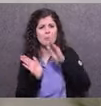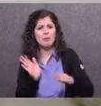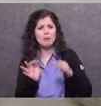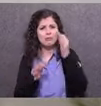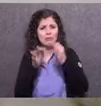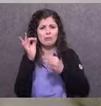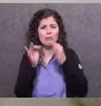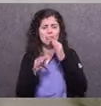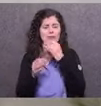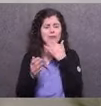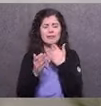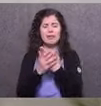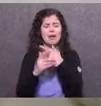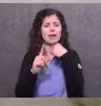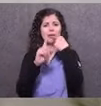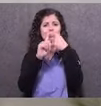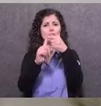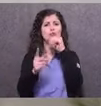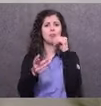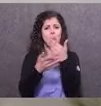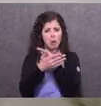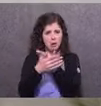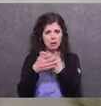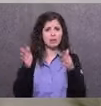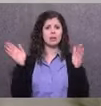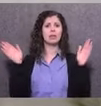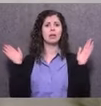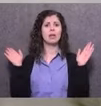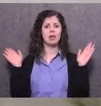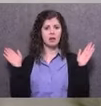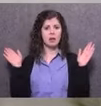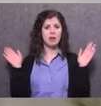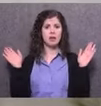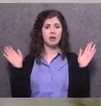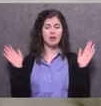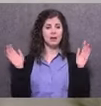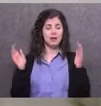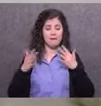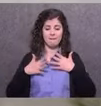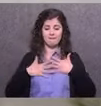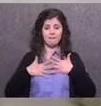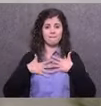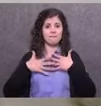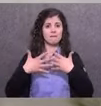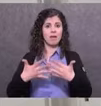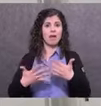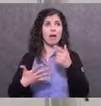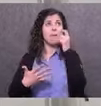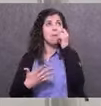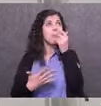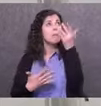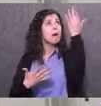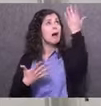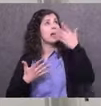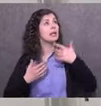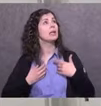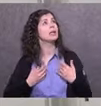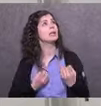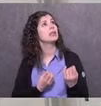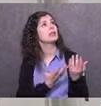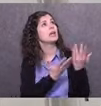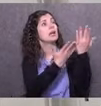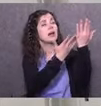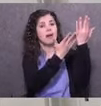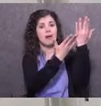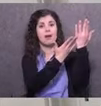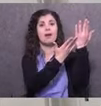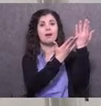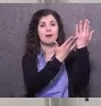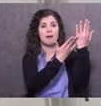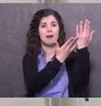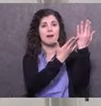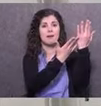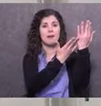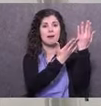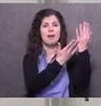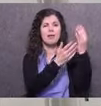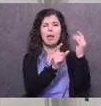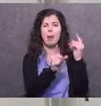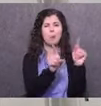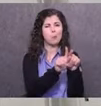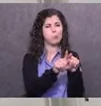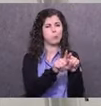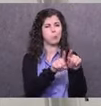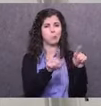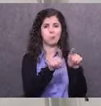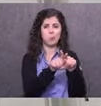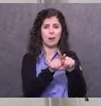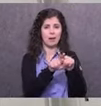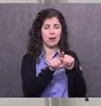Ao morrer na cruz, entrega-se nas mãos do Pai. e leva consigo e